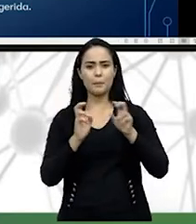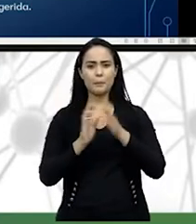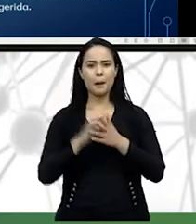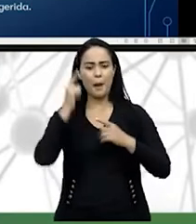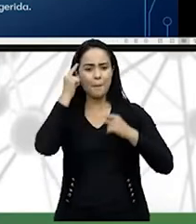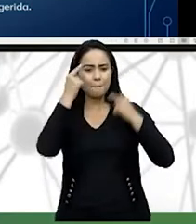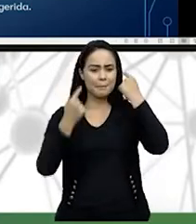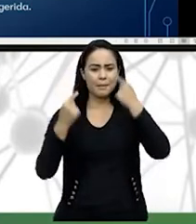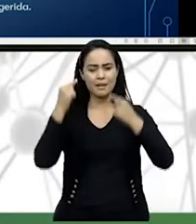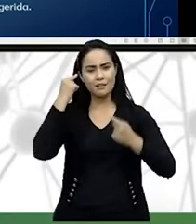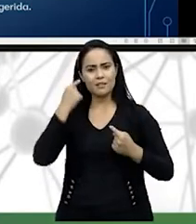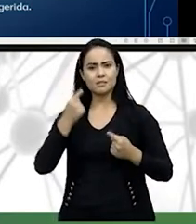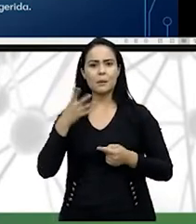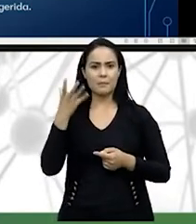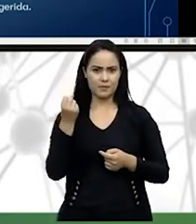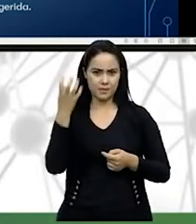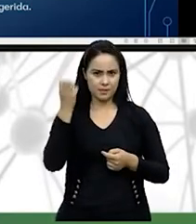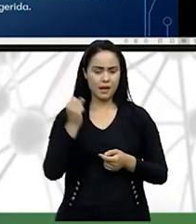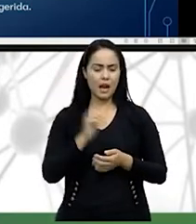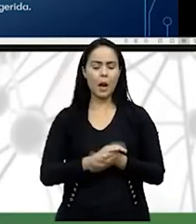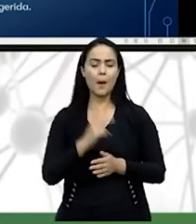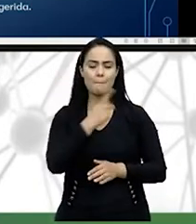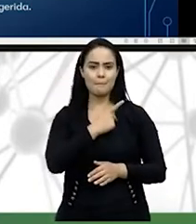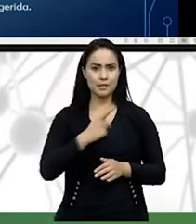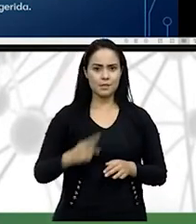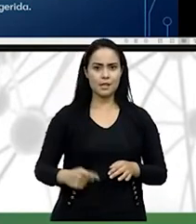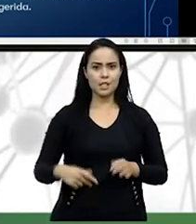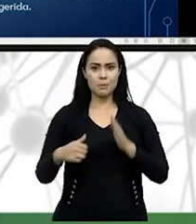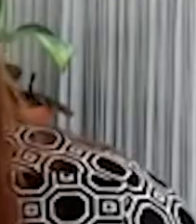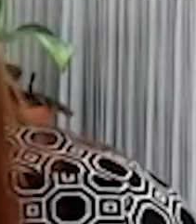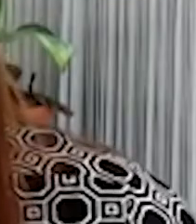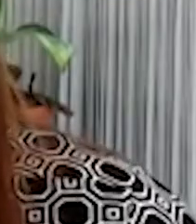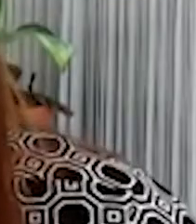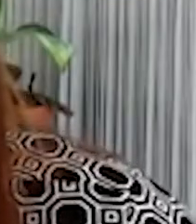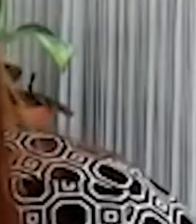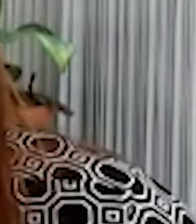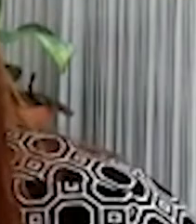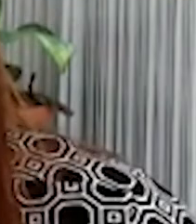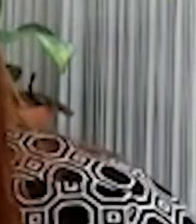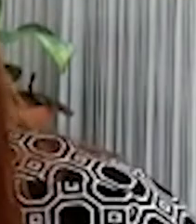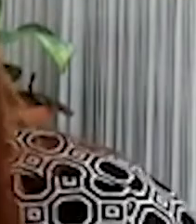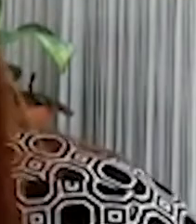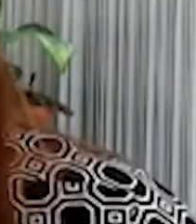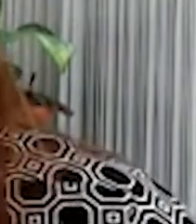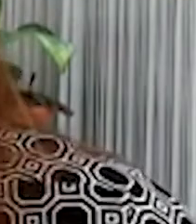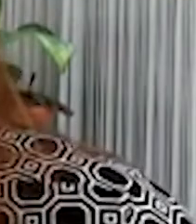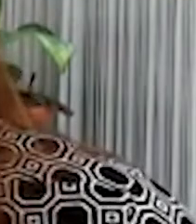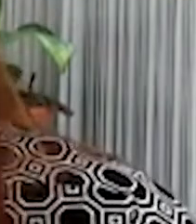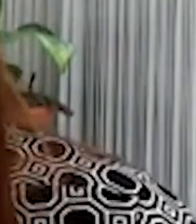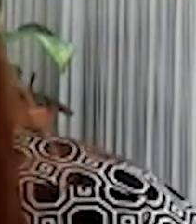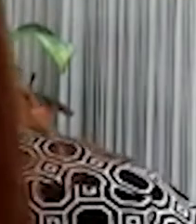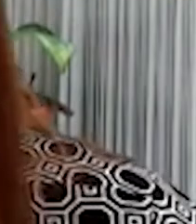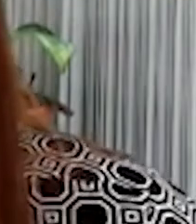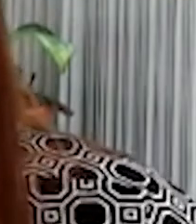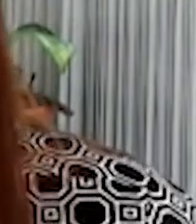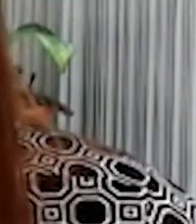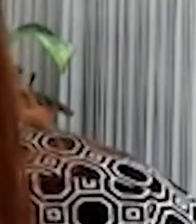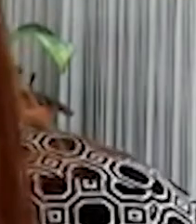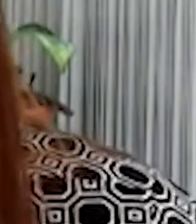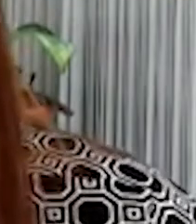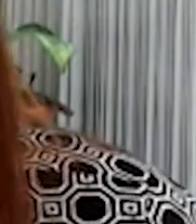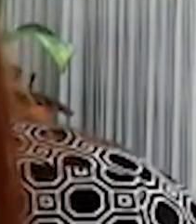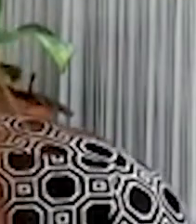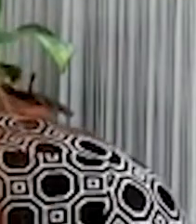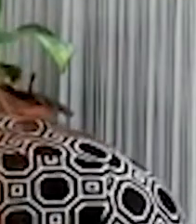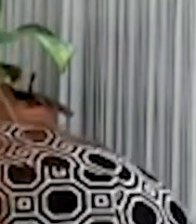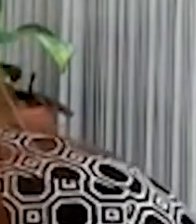Paternostro, falou sobre a aplicação da nota técnica 32 de 2020 do Centro Nacional de Inteligência da Justiça Federal.